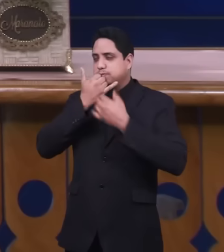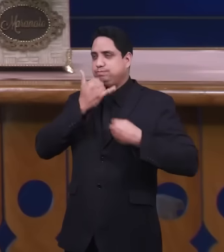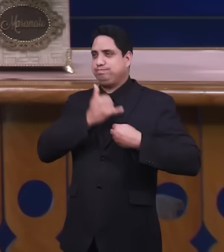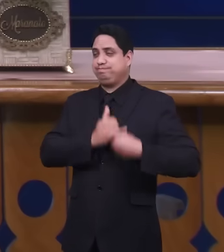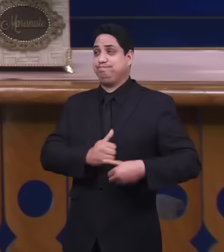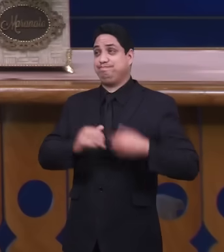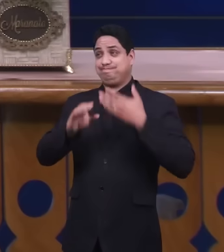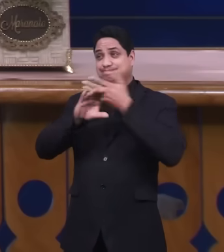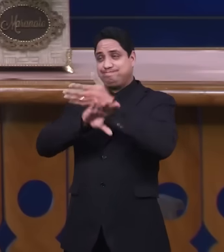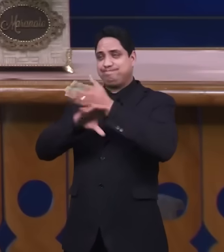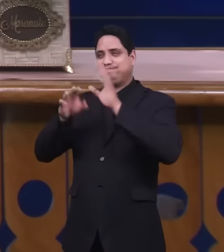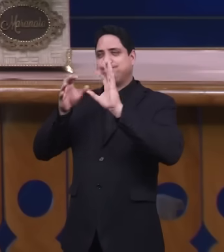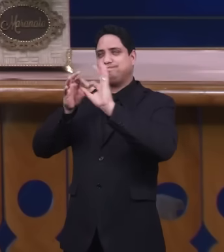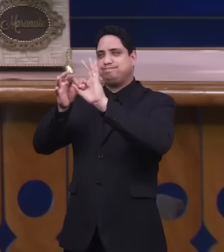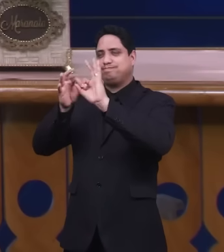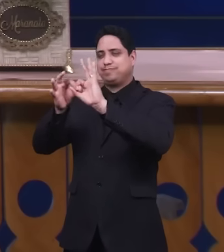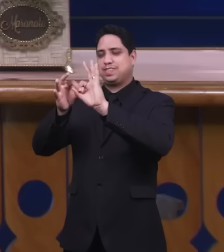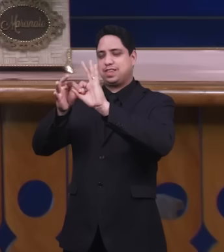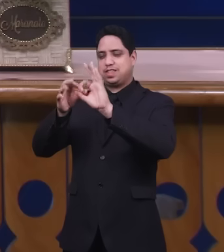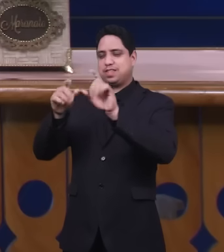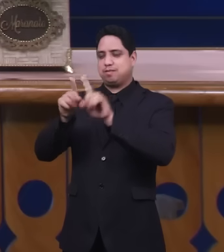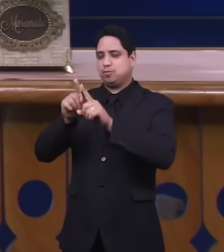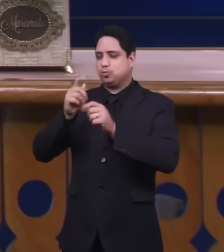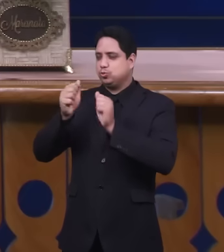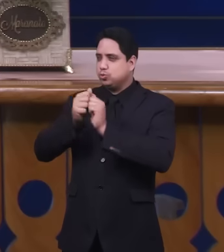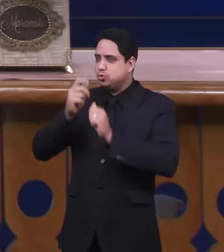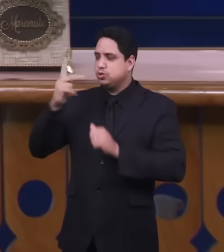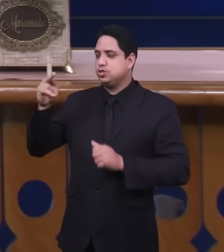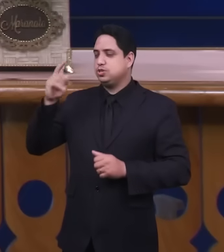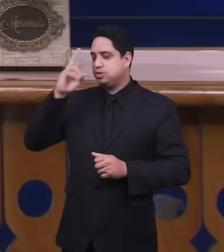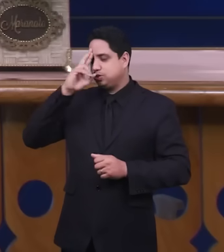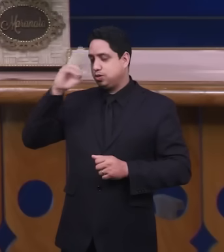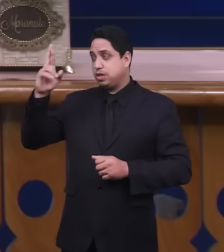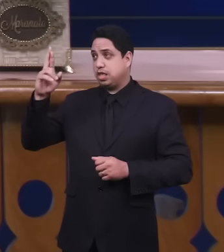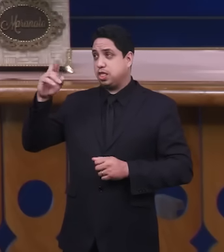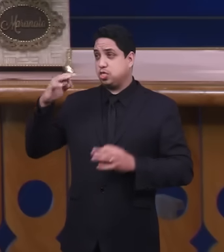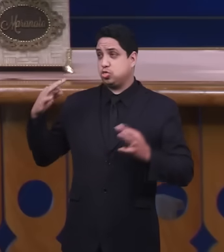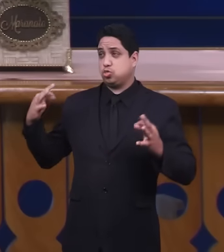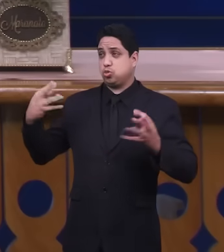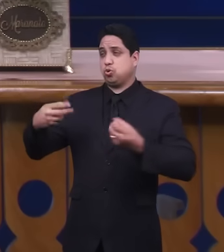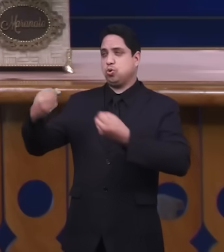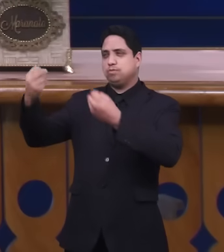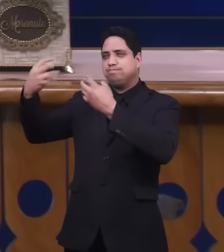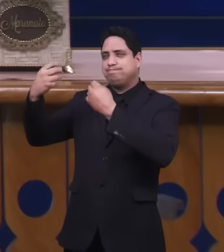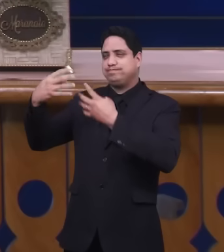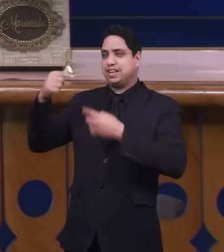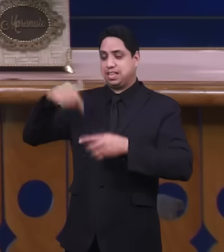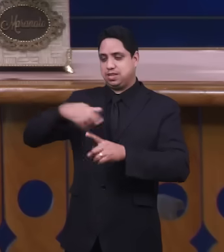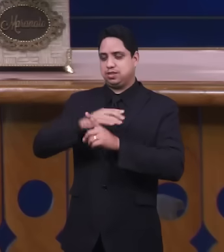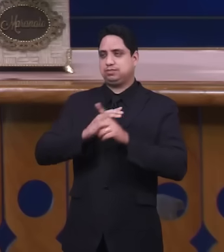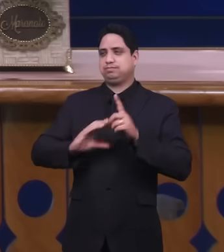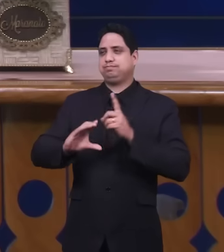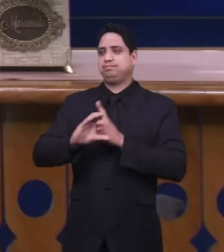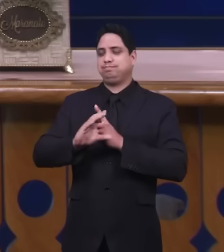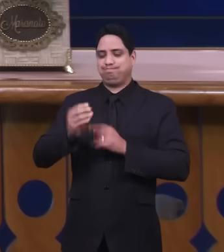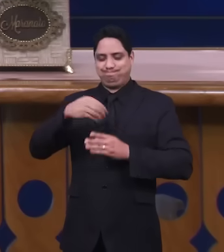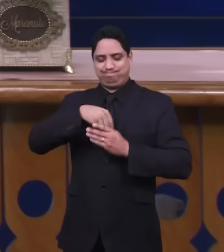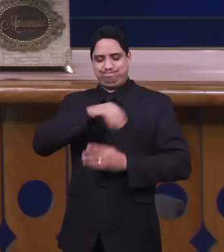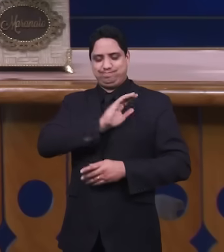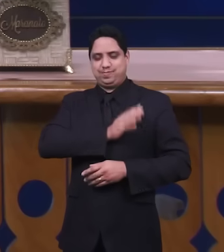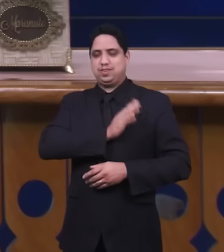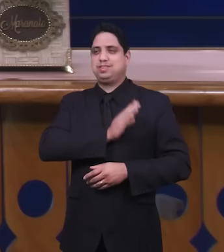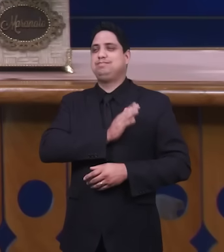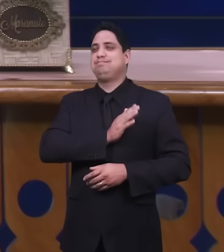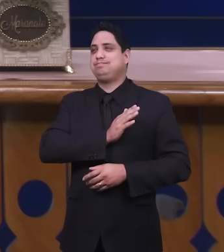acesso à Tua presença, pedimos comunhão contigo, para que o ensino, Senhor, neste culto, chegue ao nosso